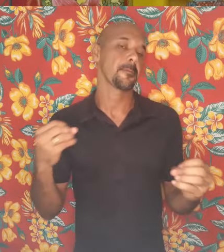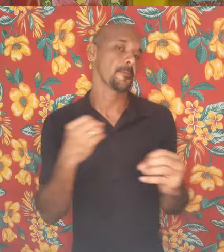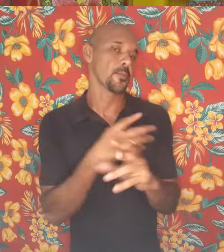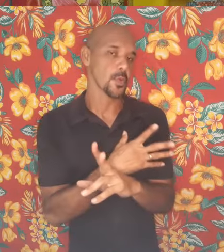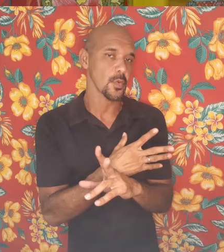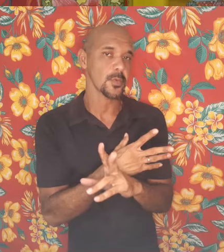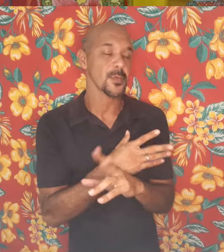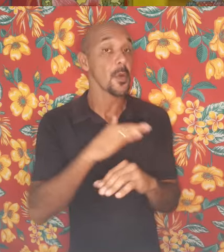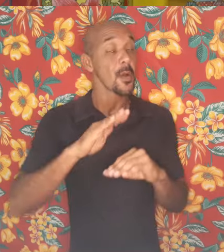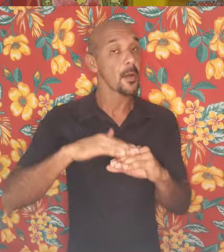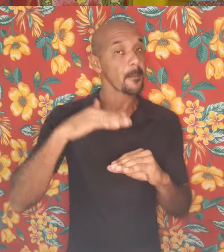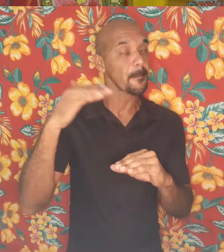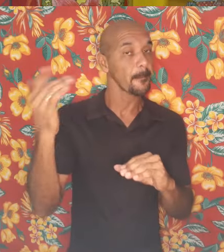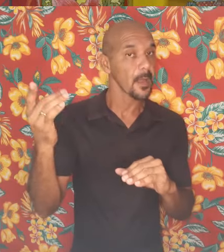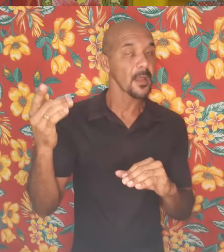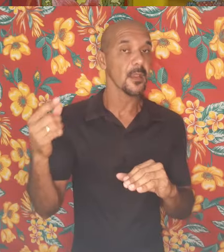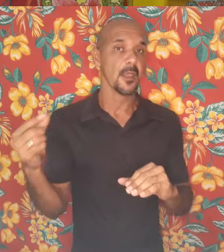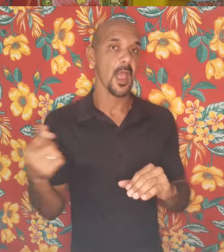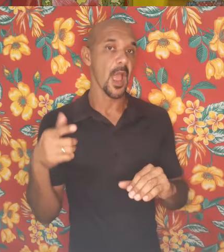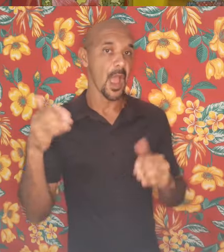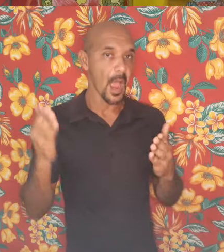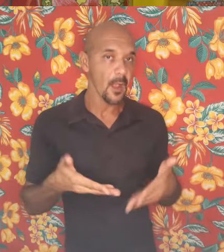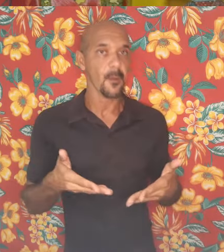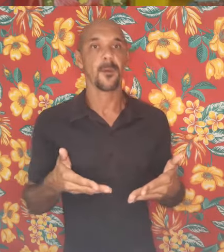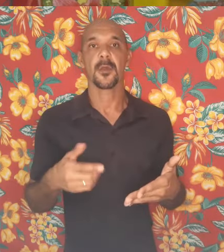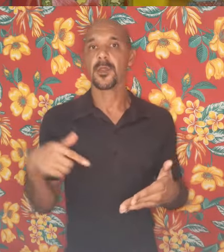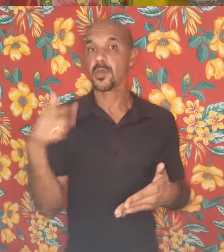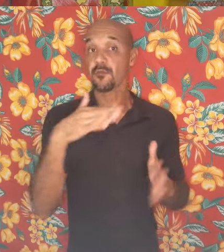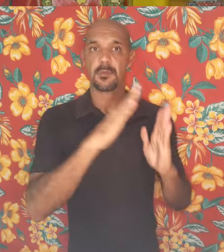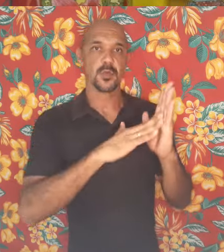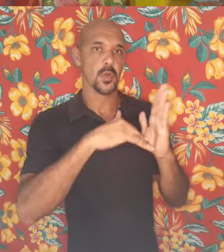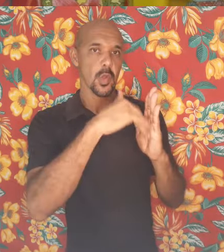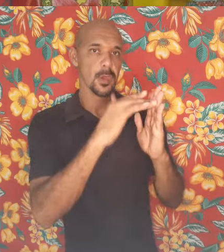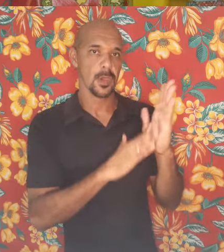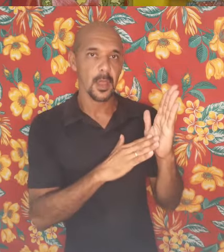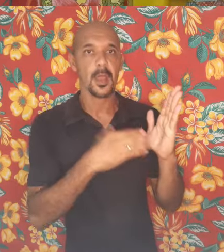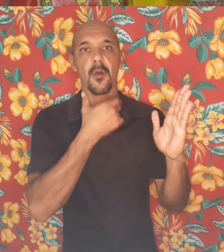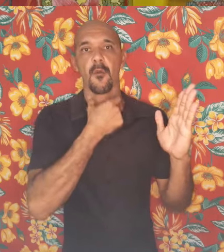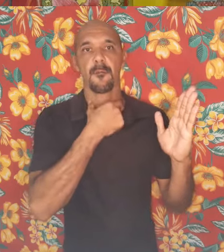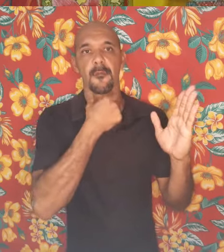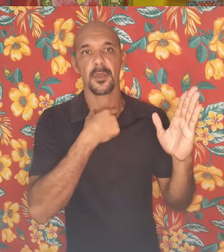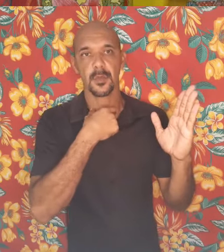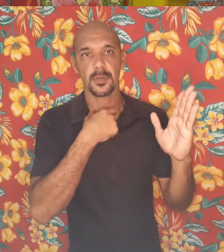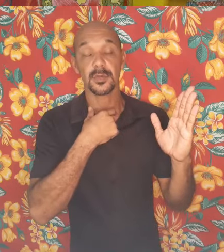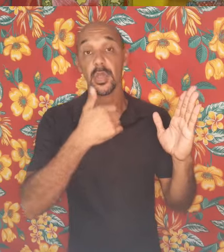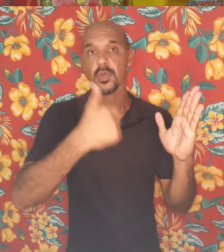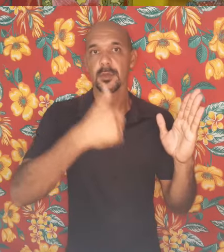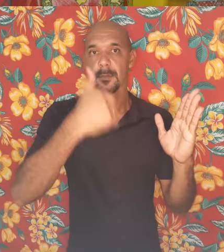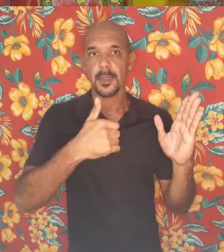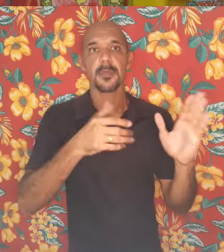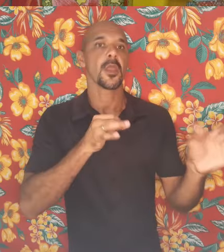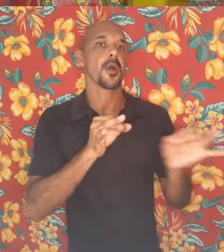Agora nós vamos partir para as fases de colagem desse pescoço e os primeiros